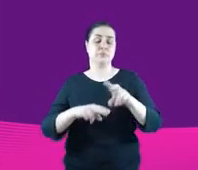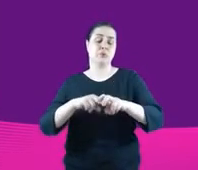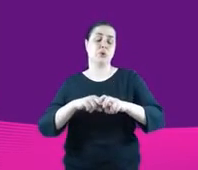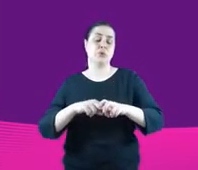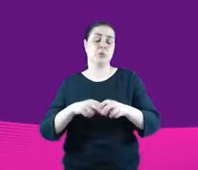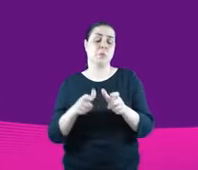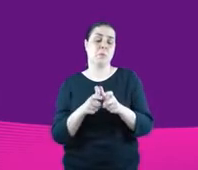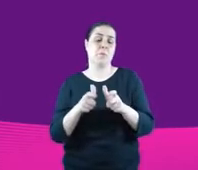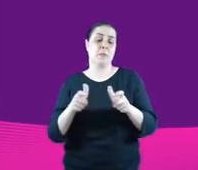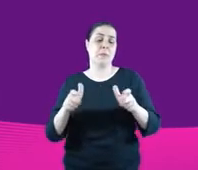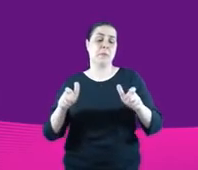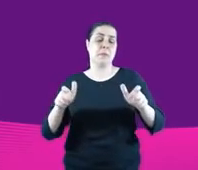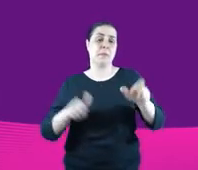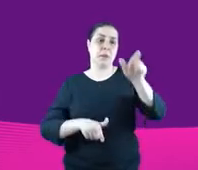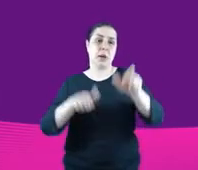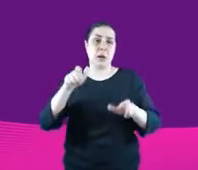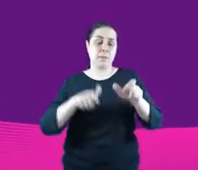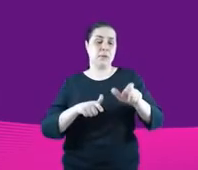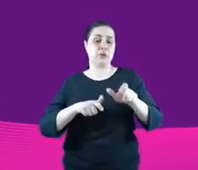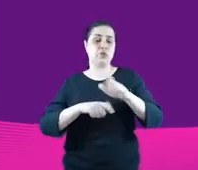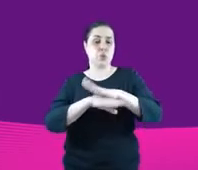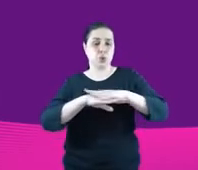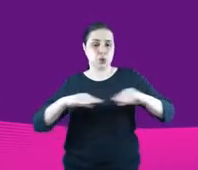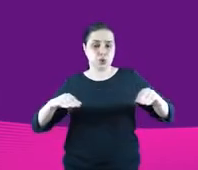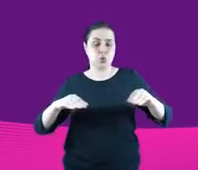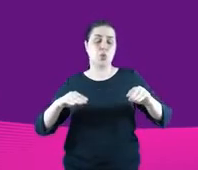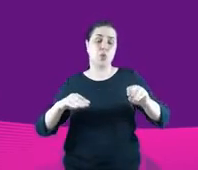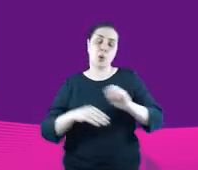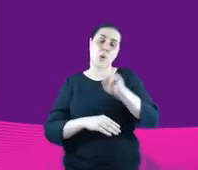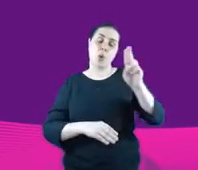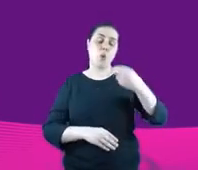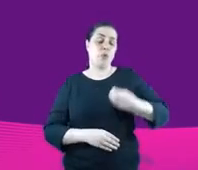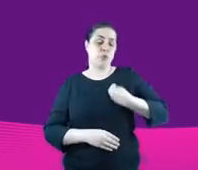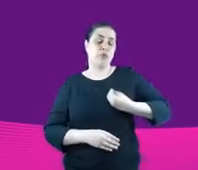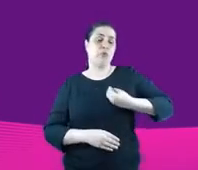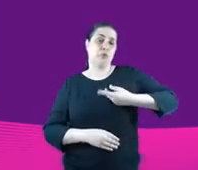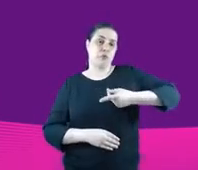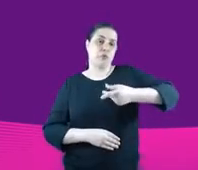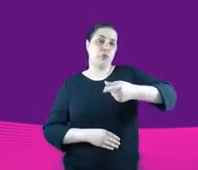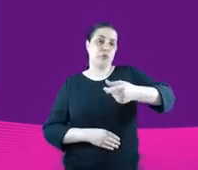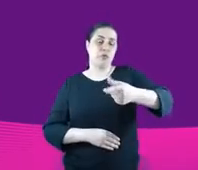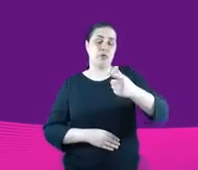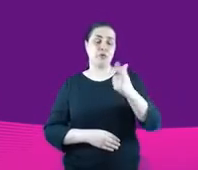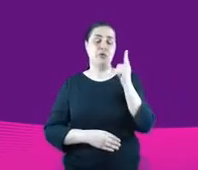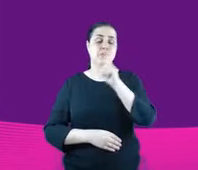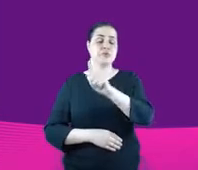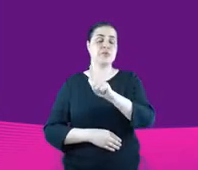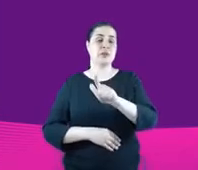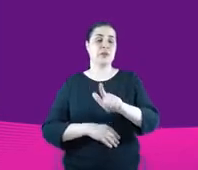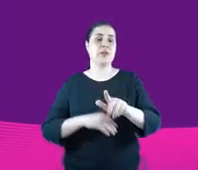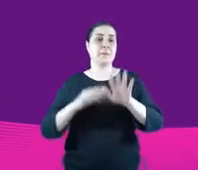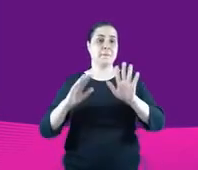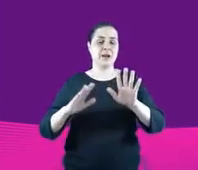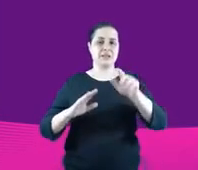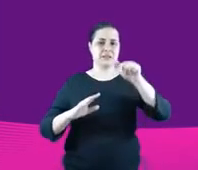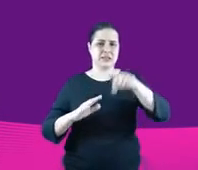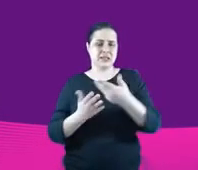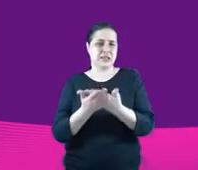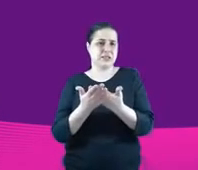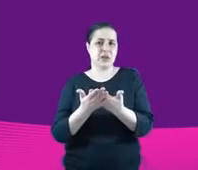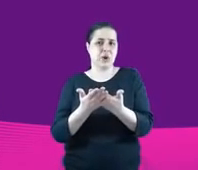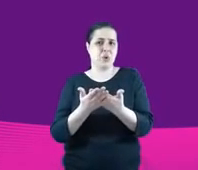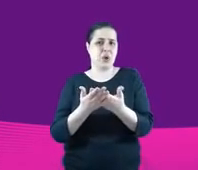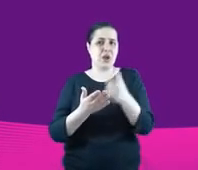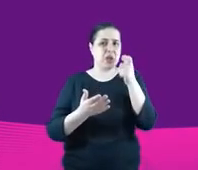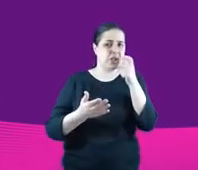sobreviventes e também pelo impacto econômico que acarreta. Não tenho conflito de interesses para essa aula. O câncer de